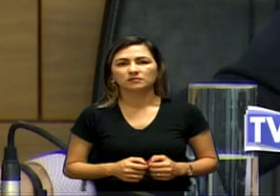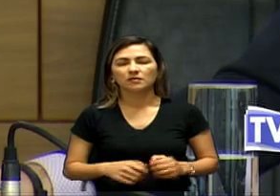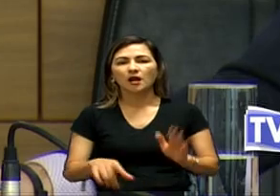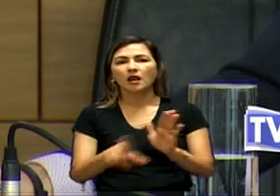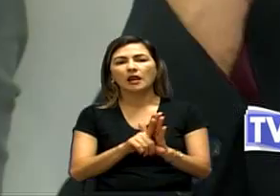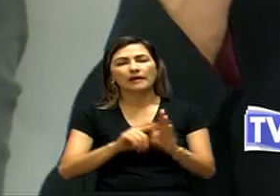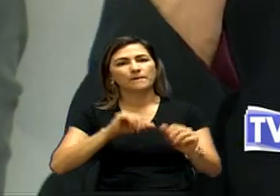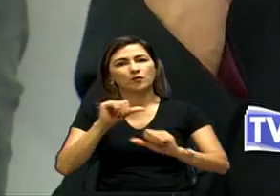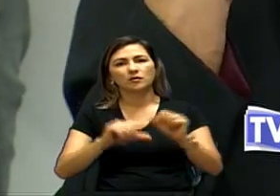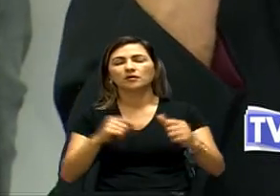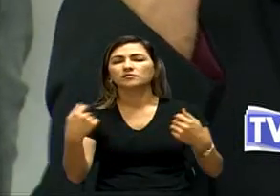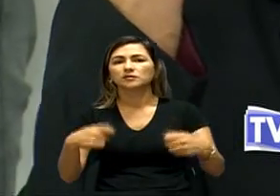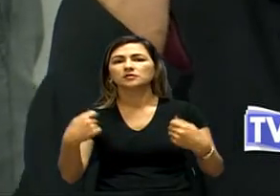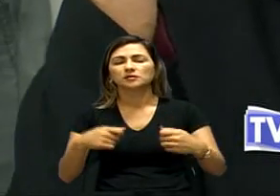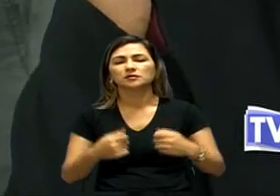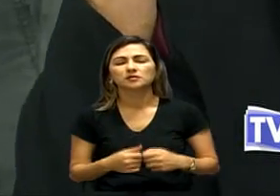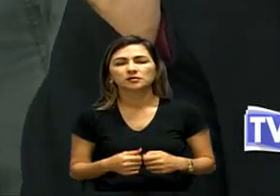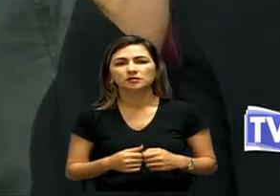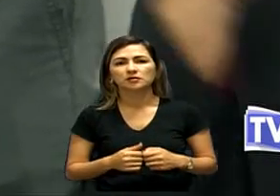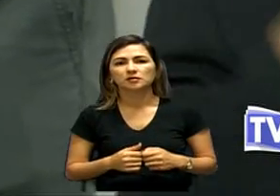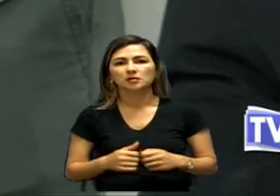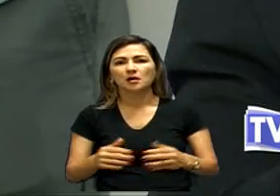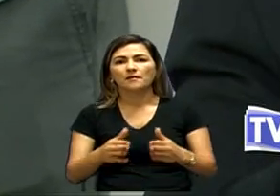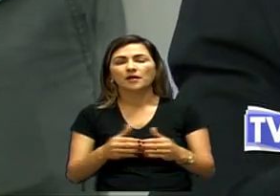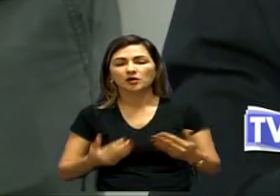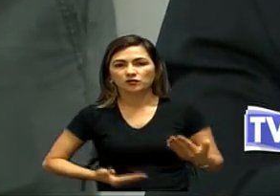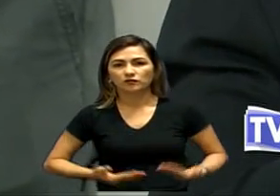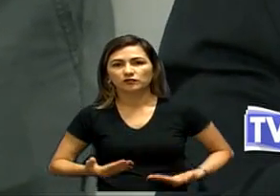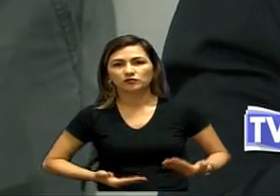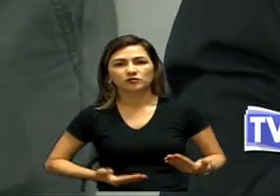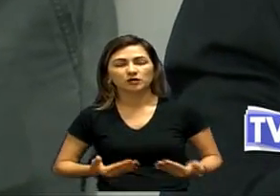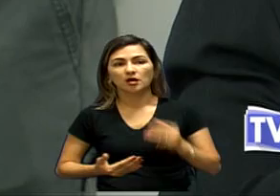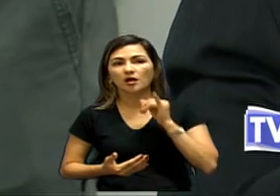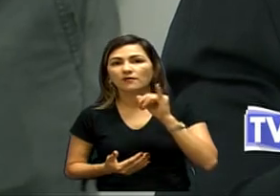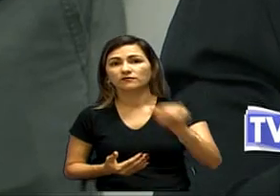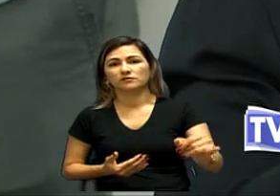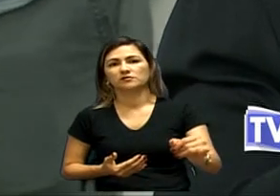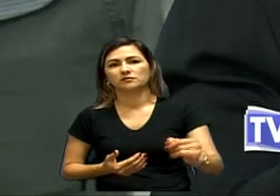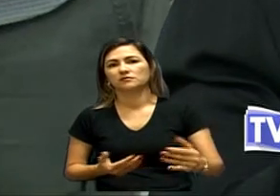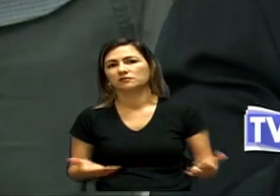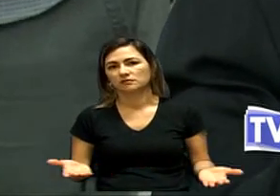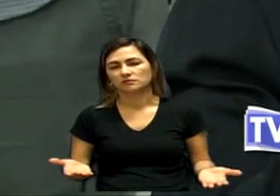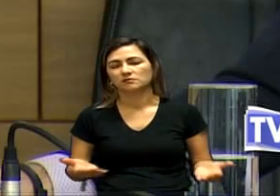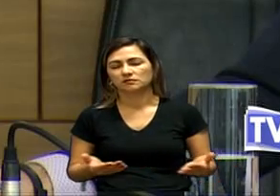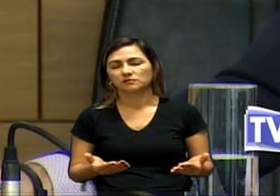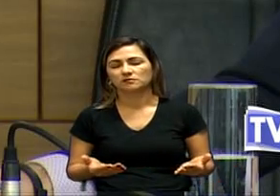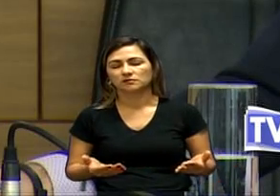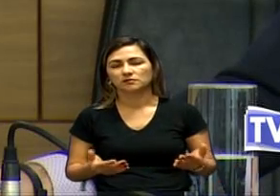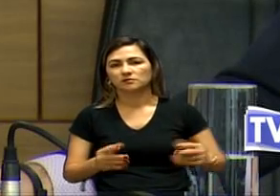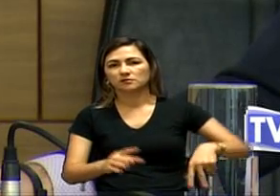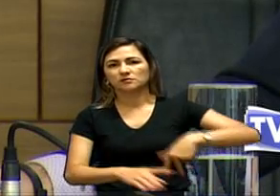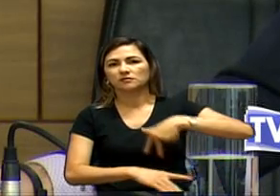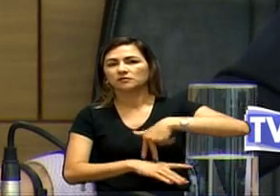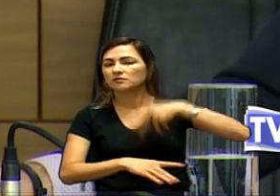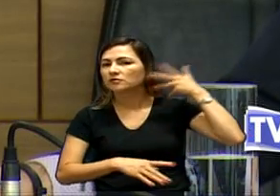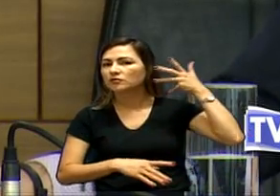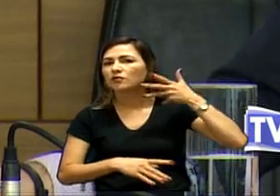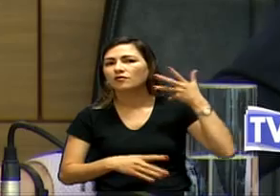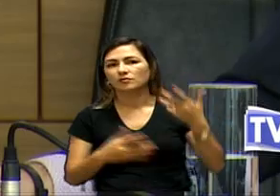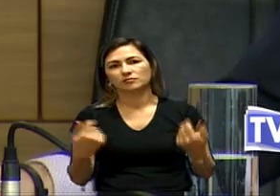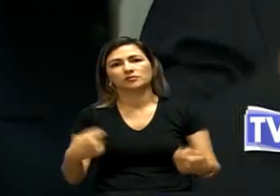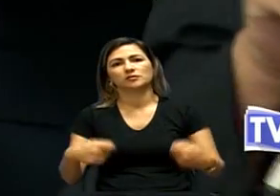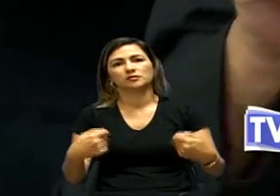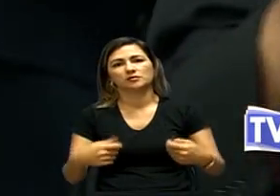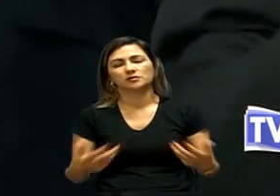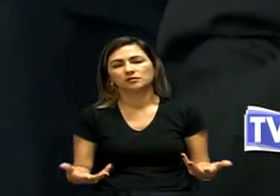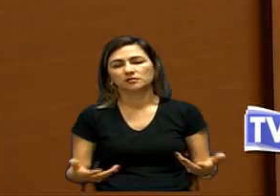Então tem que falar, mandar o assessor lá falar com o Tiago. Ele está aqui esperando. É, ele... Ele foi lá. Que é um cara que faz um trabalho maravilhoso, hein?